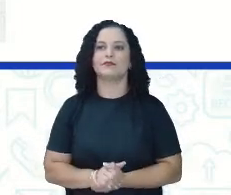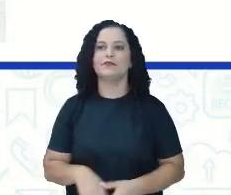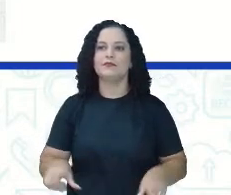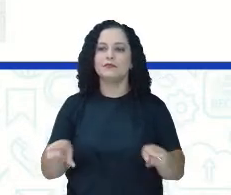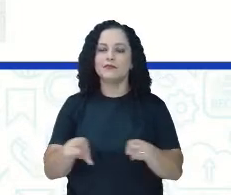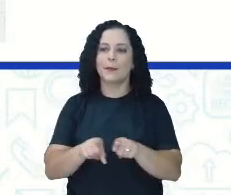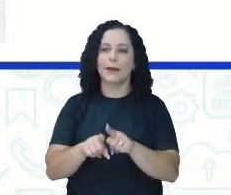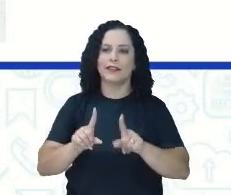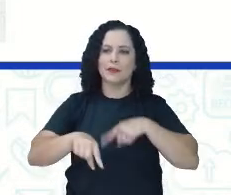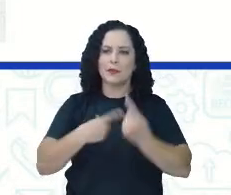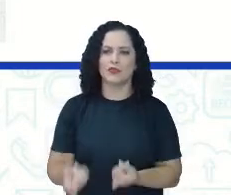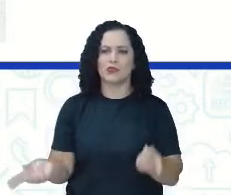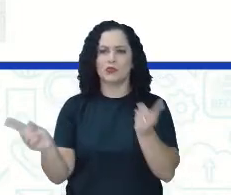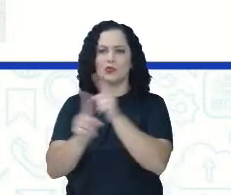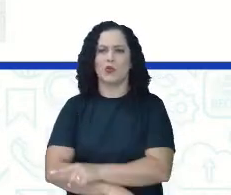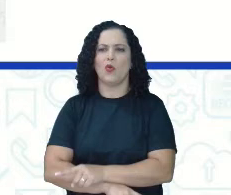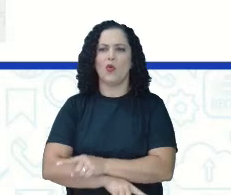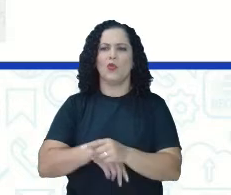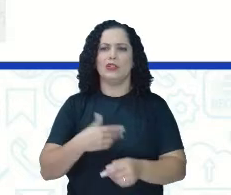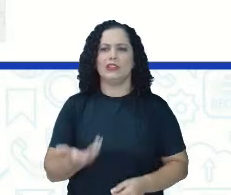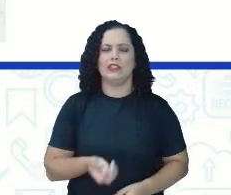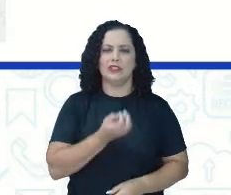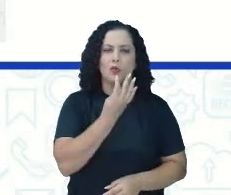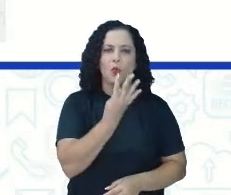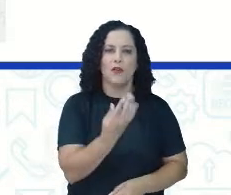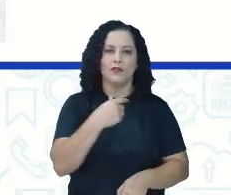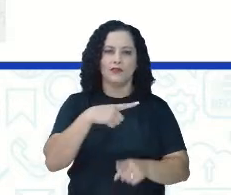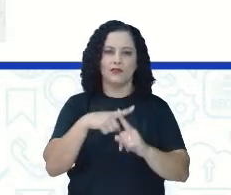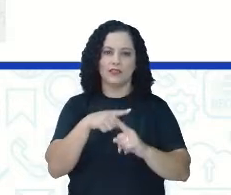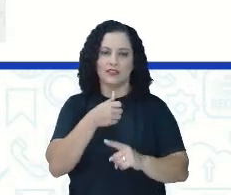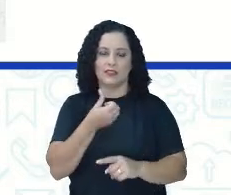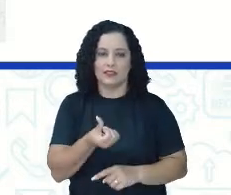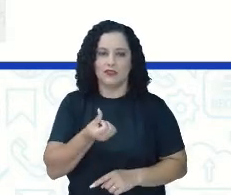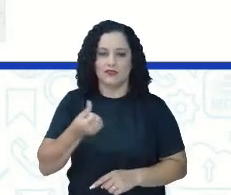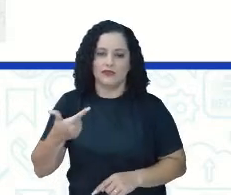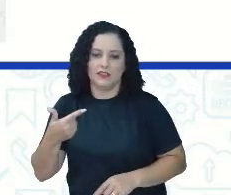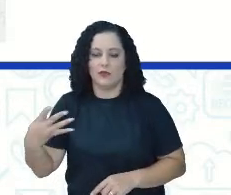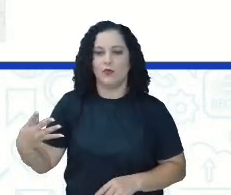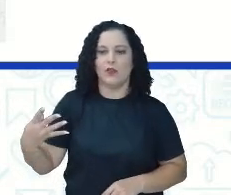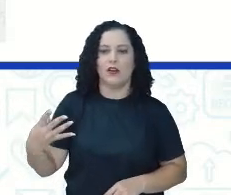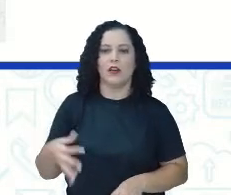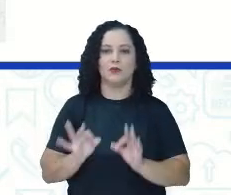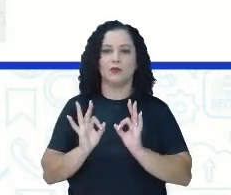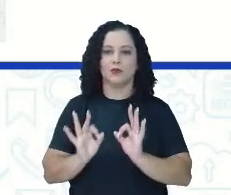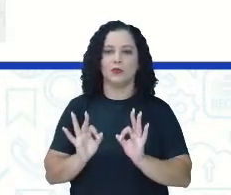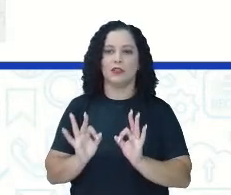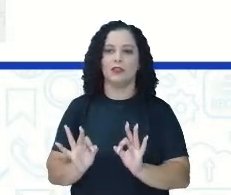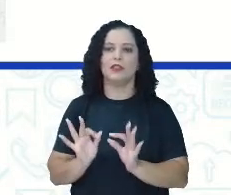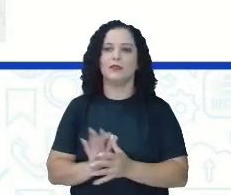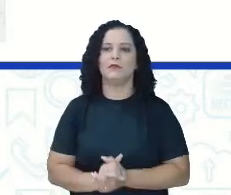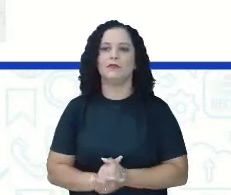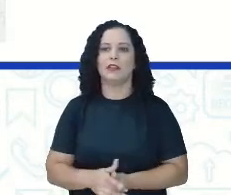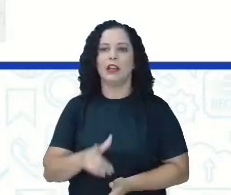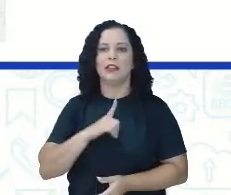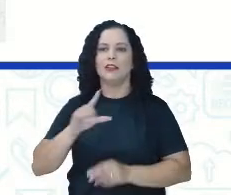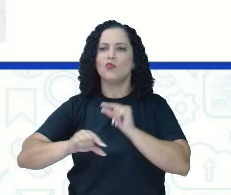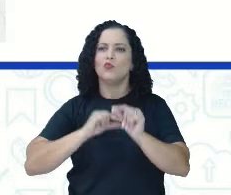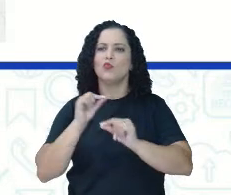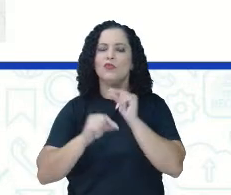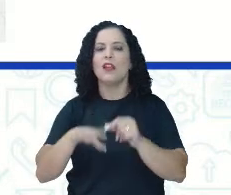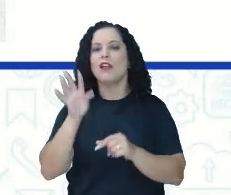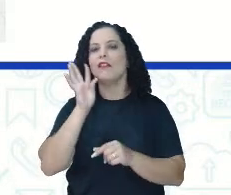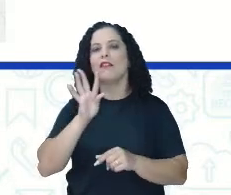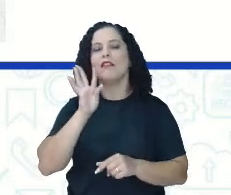depois trocou, ó, 4 vezes 6 que dá 24. Pronto, tia. Tem um negócio bem legal aqui, ó, um dos